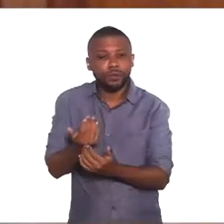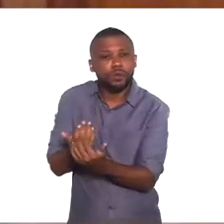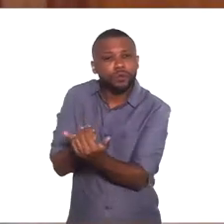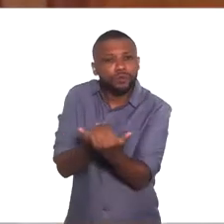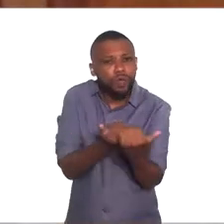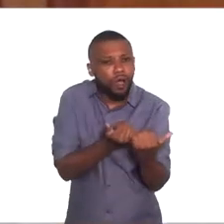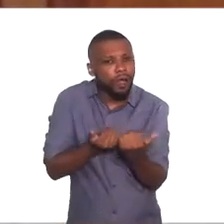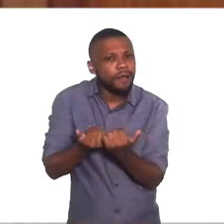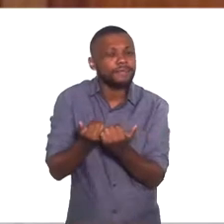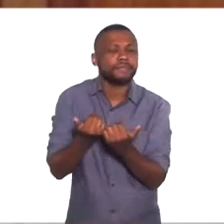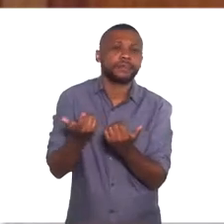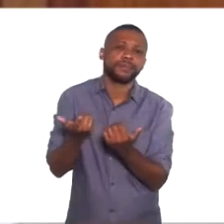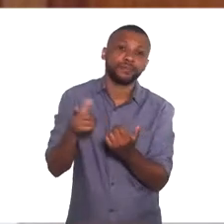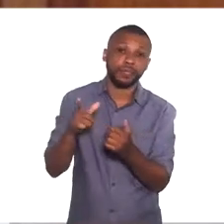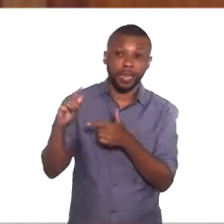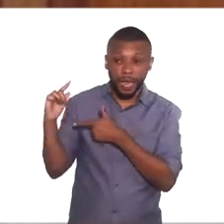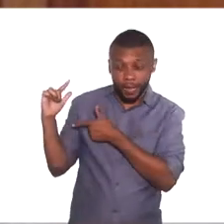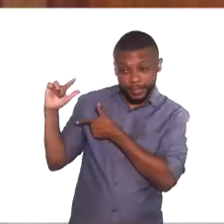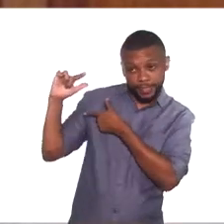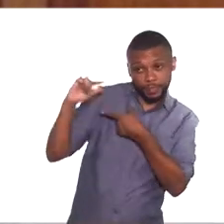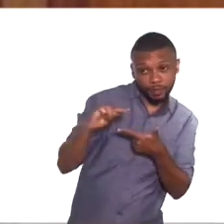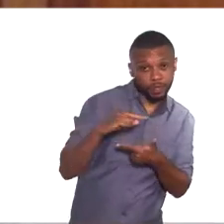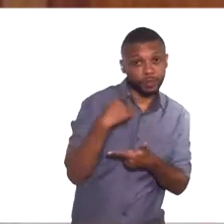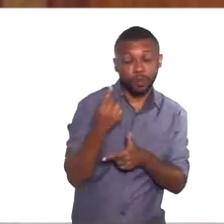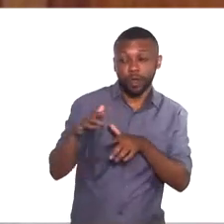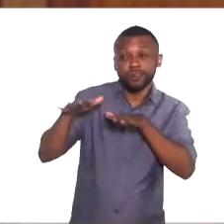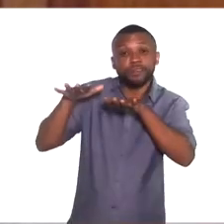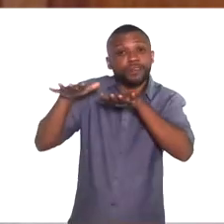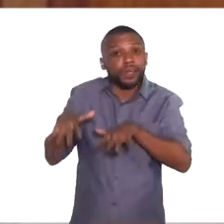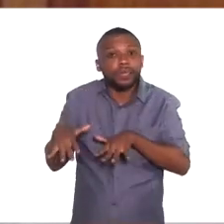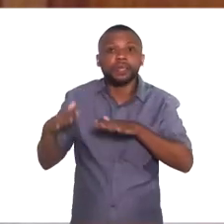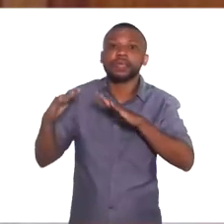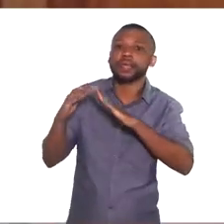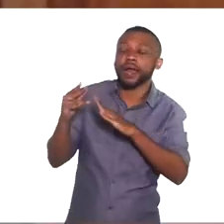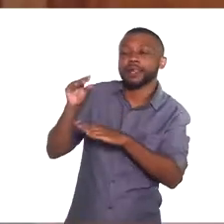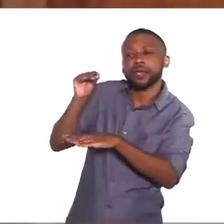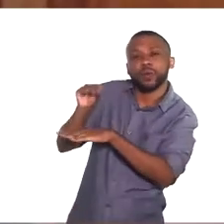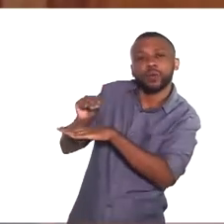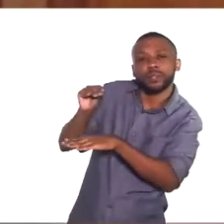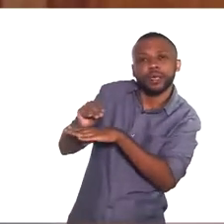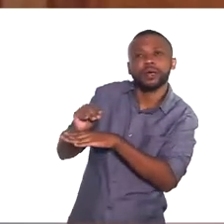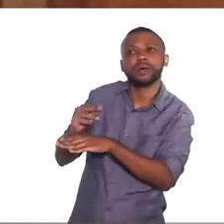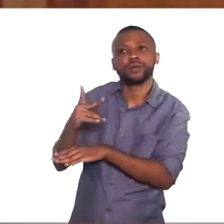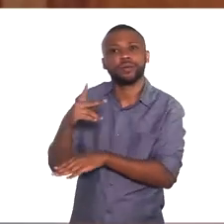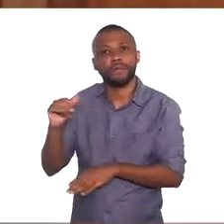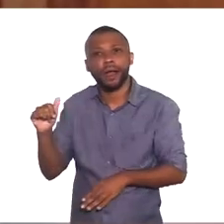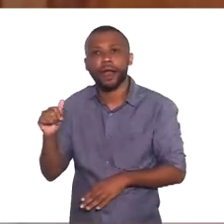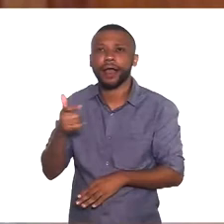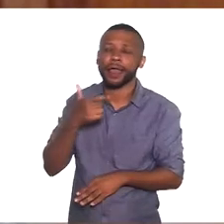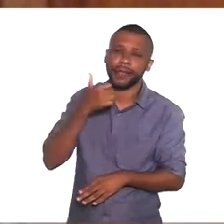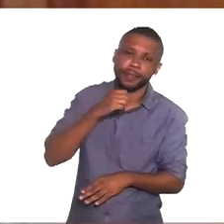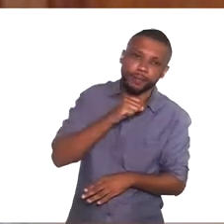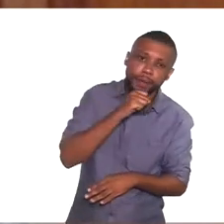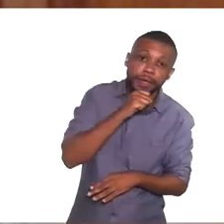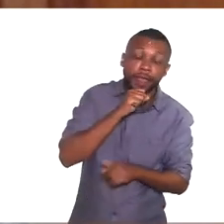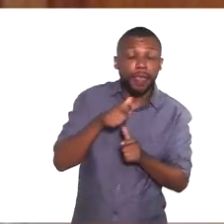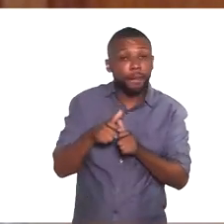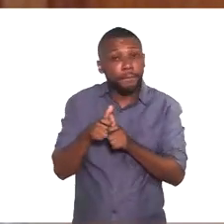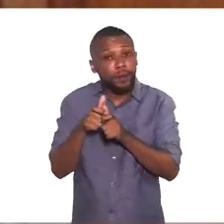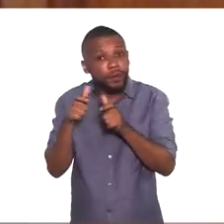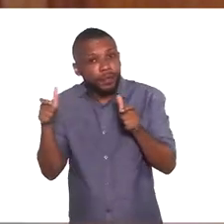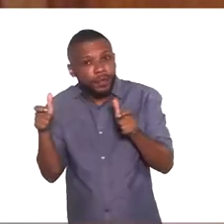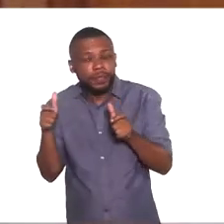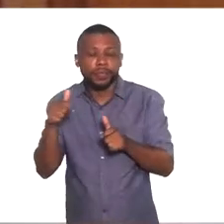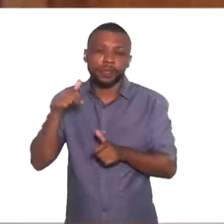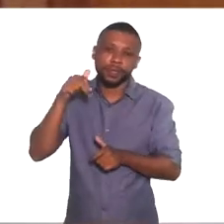grande eu era o filho mais sou ainda filho mais novo e que a tradição italiana aquele que ficaria em casa cuidando dos Pais etc né